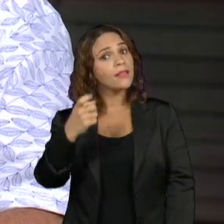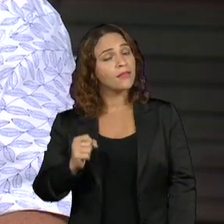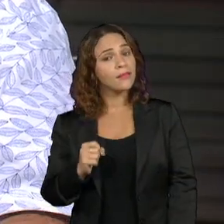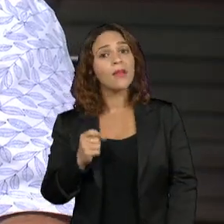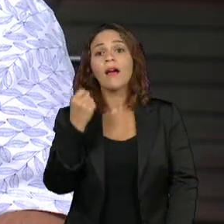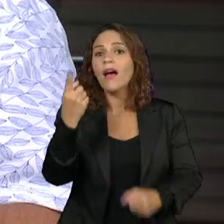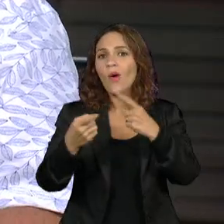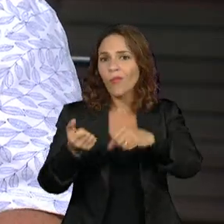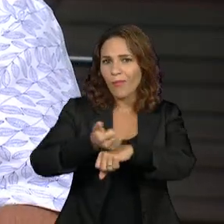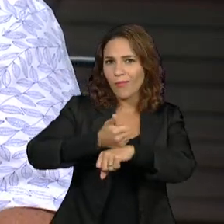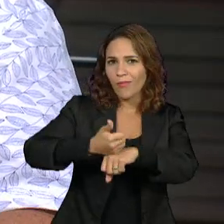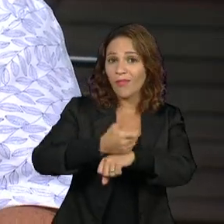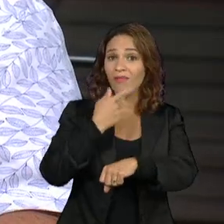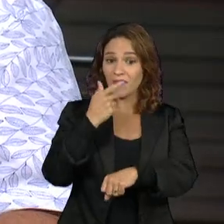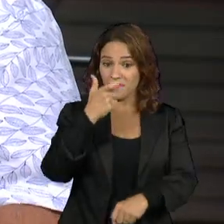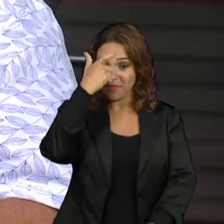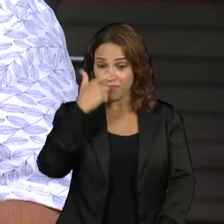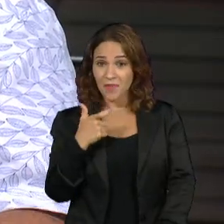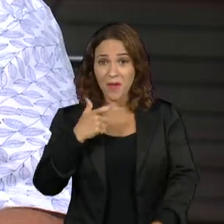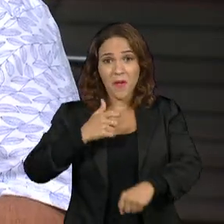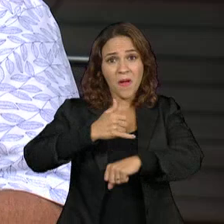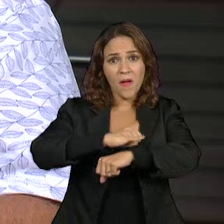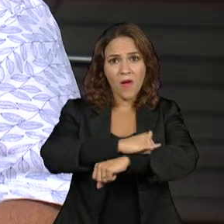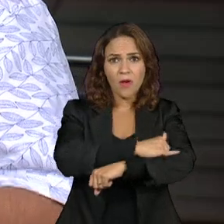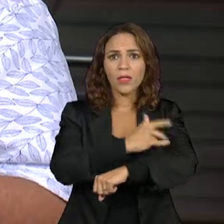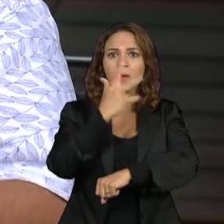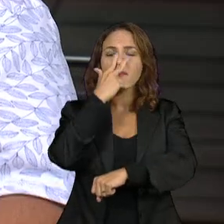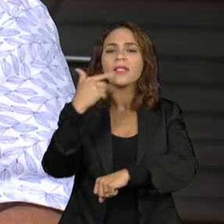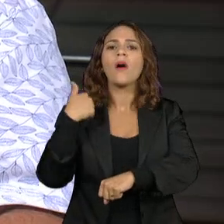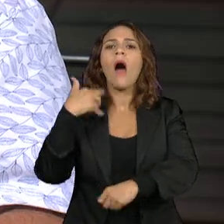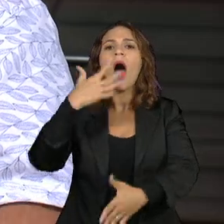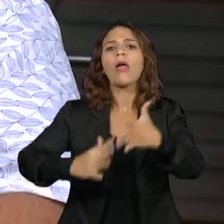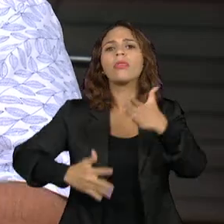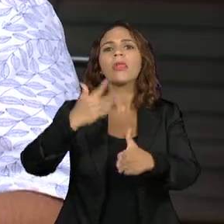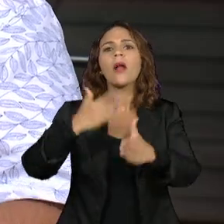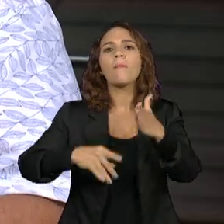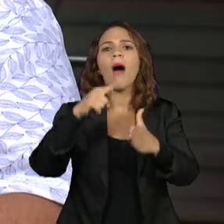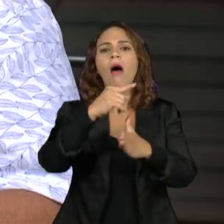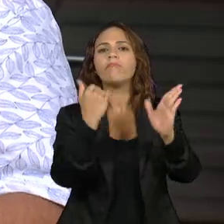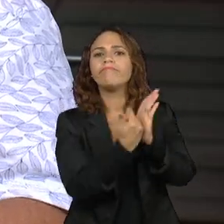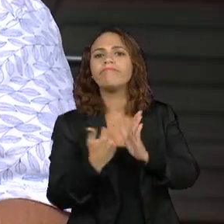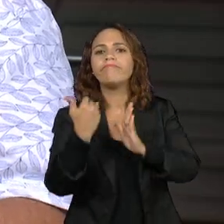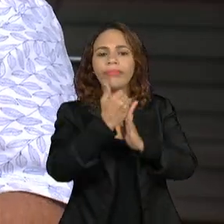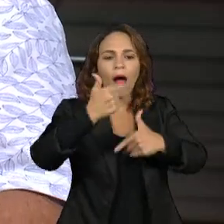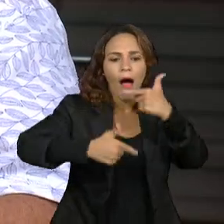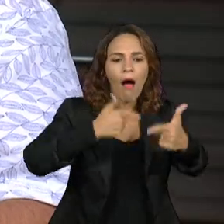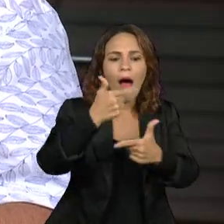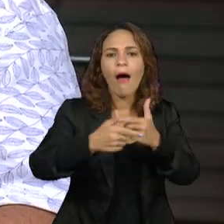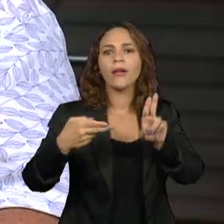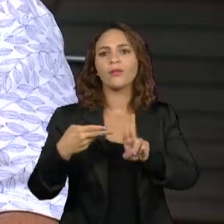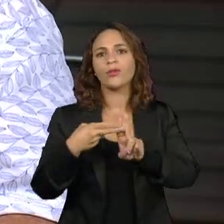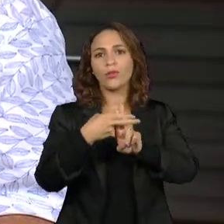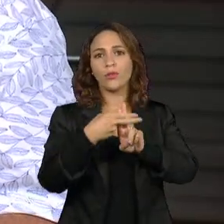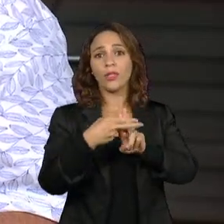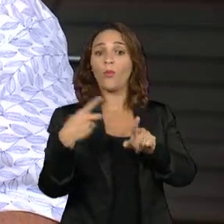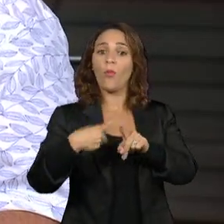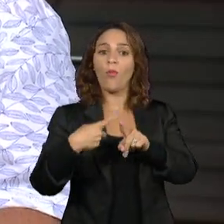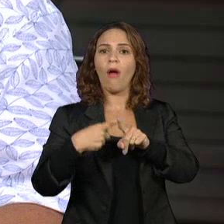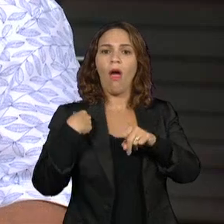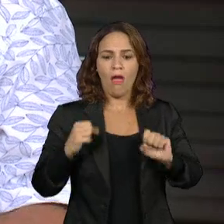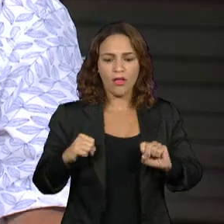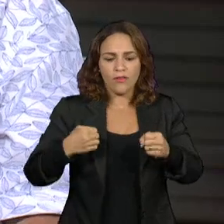profissionais que alegam que nós, pessoas gordas, sobrecarregamos o SUS porque a gente não se cuida. Então, sempre volta, né,